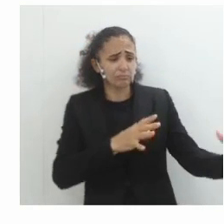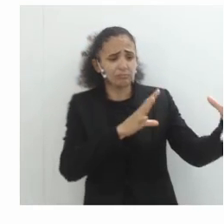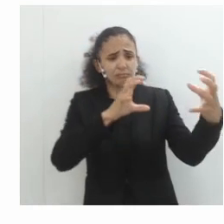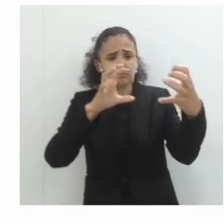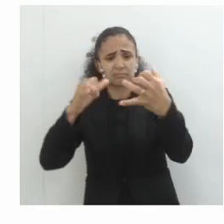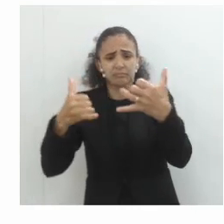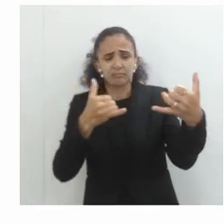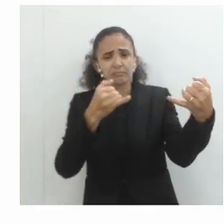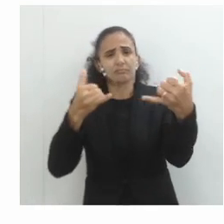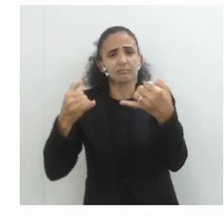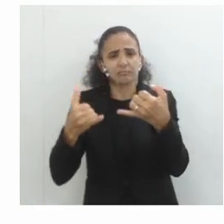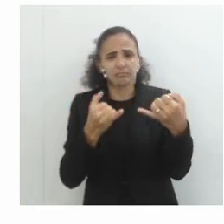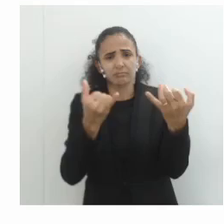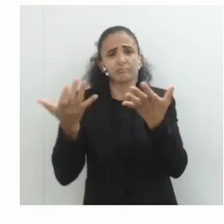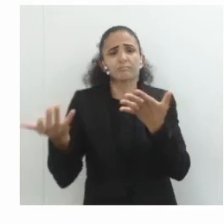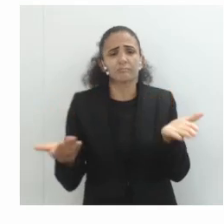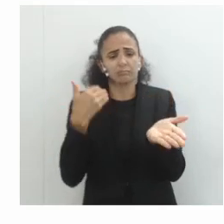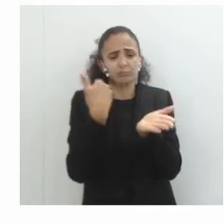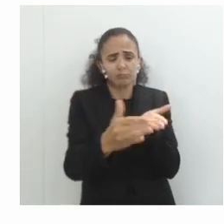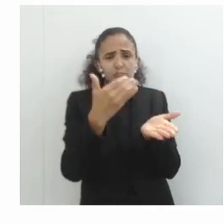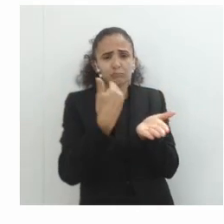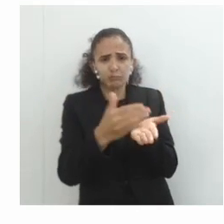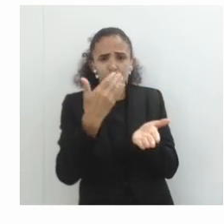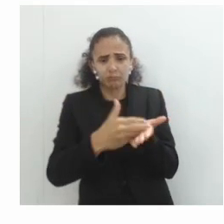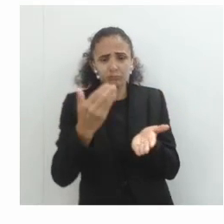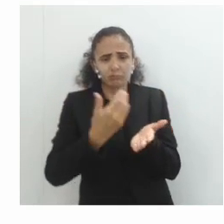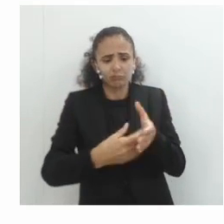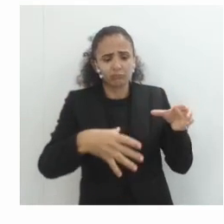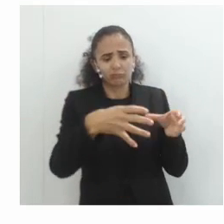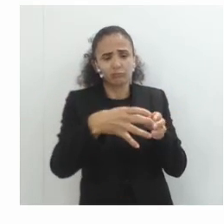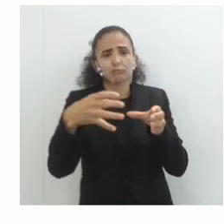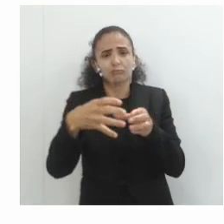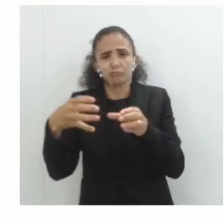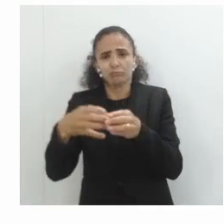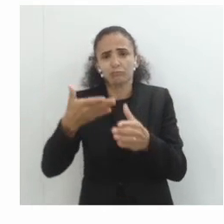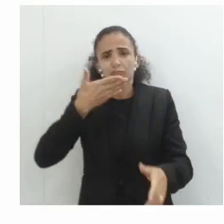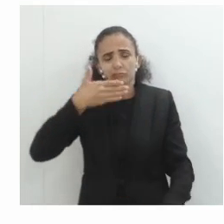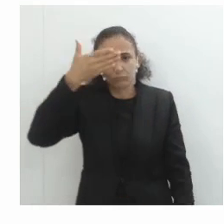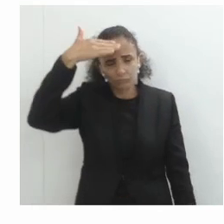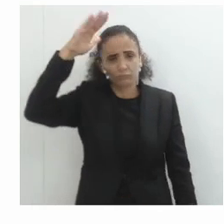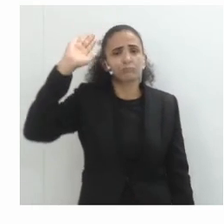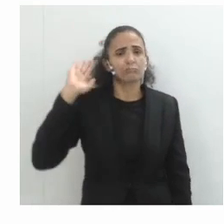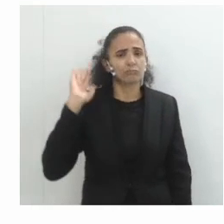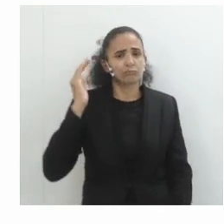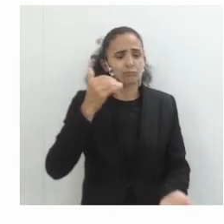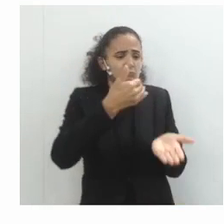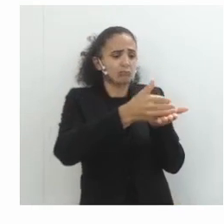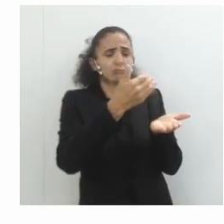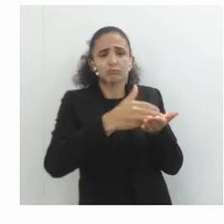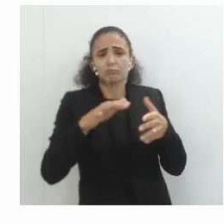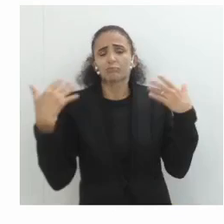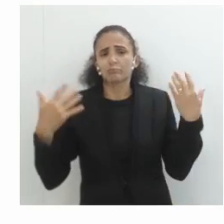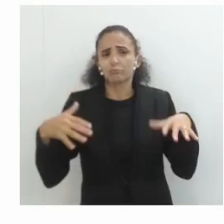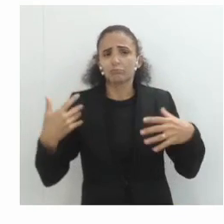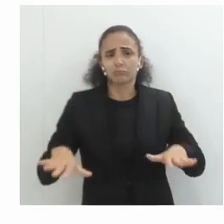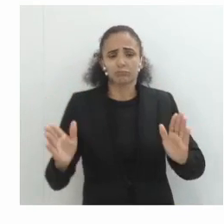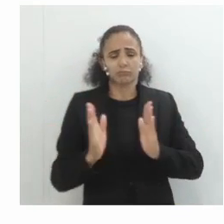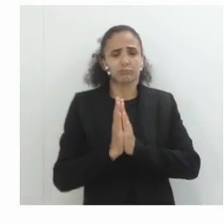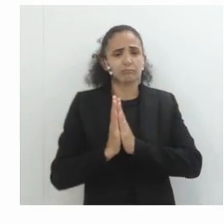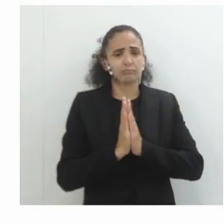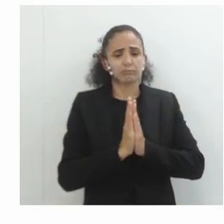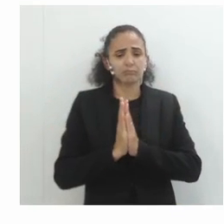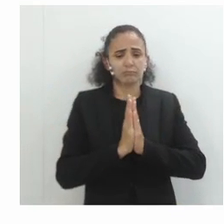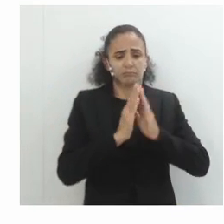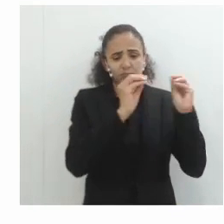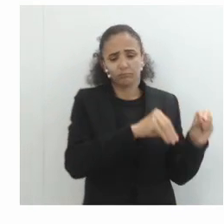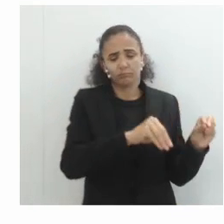conflitos que ocorrem, tentando expulsar boa parte desses muçulmanos que saem do Myanmar, tá